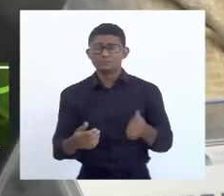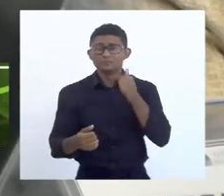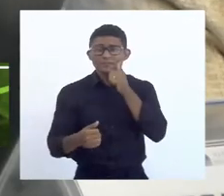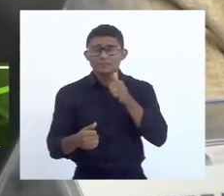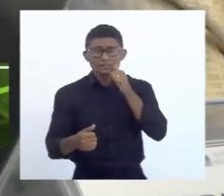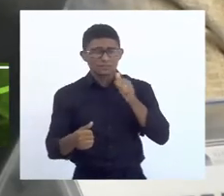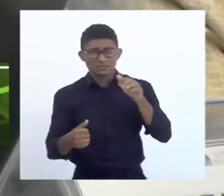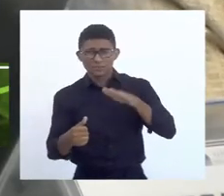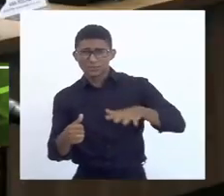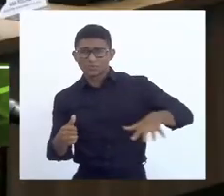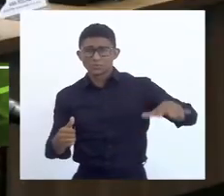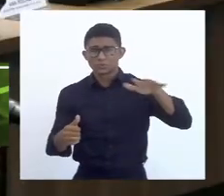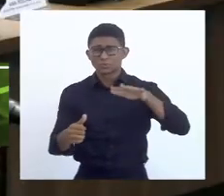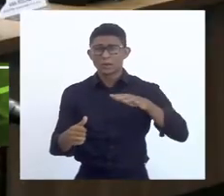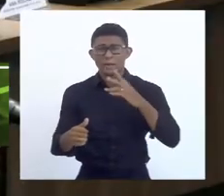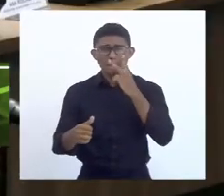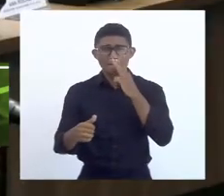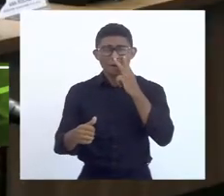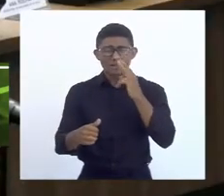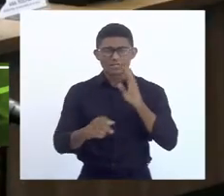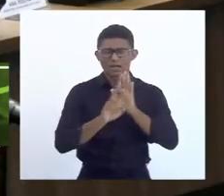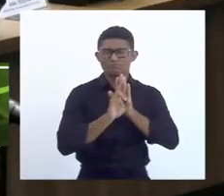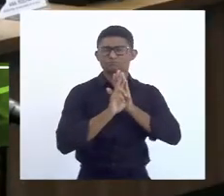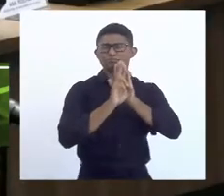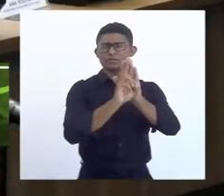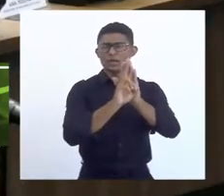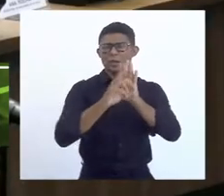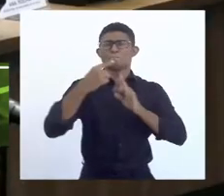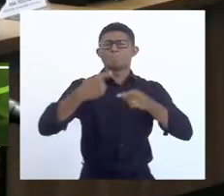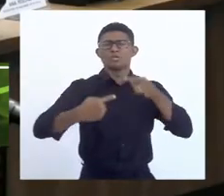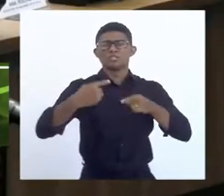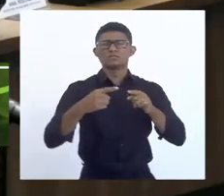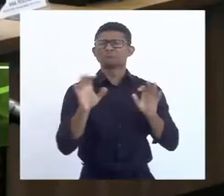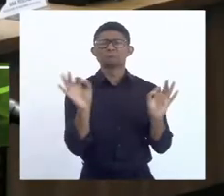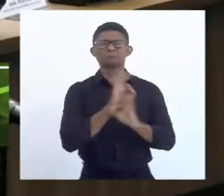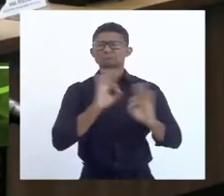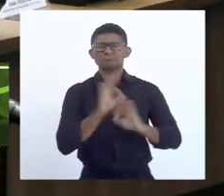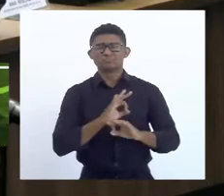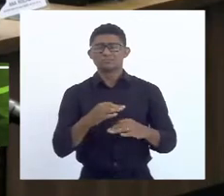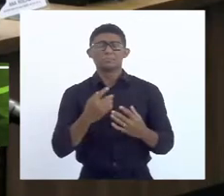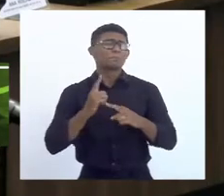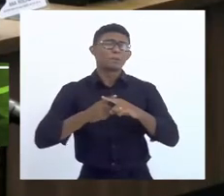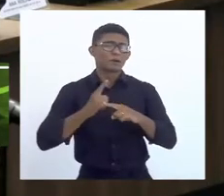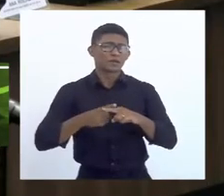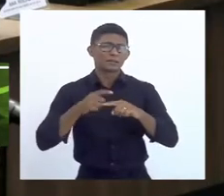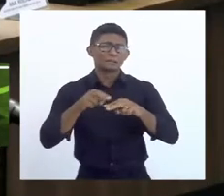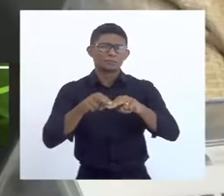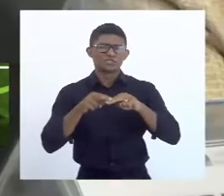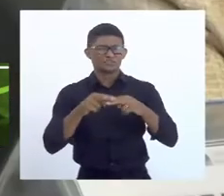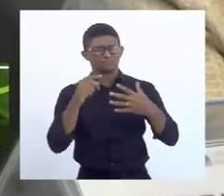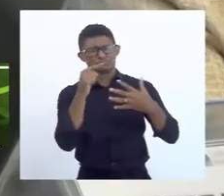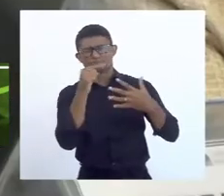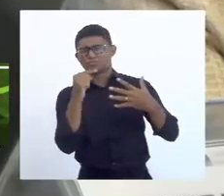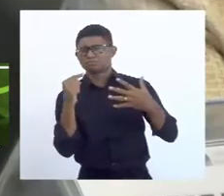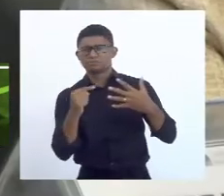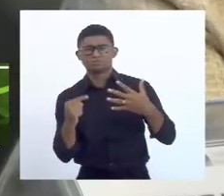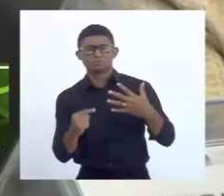estão suficientemente representadas na política por inúmeros motivos, mas também